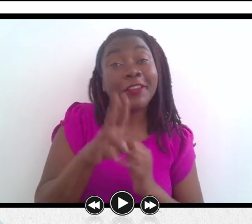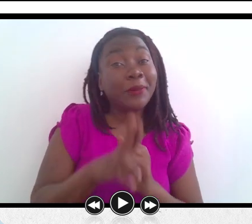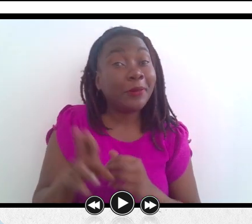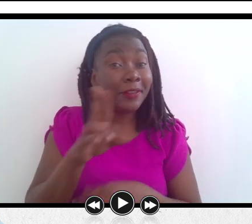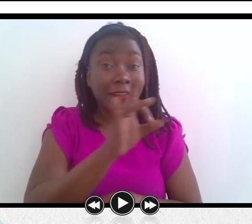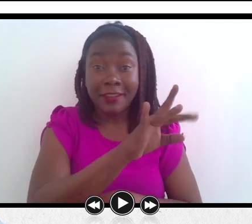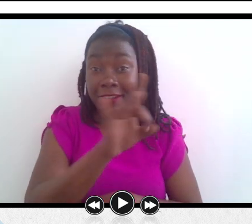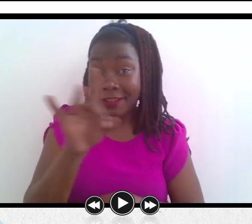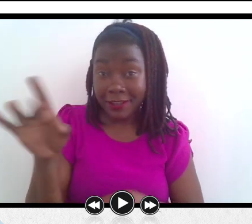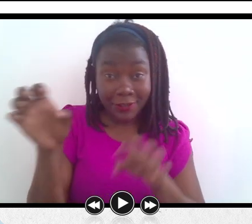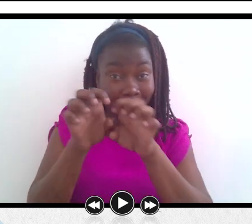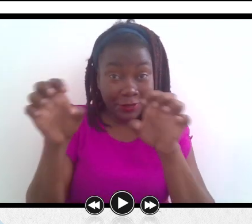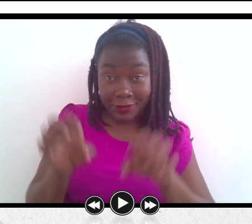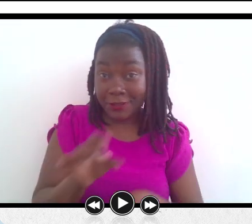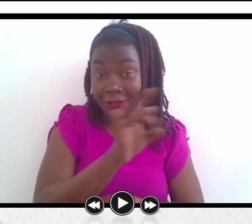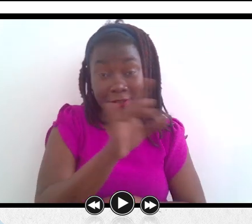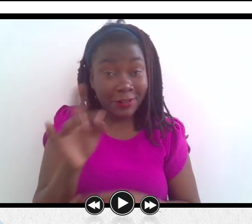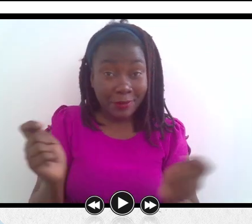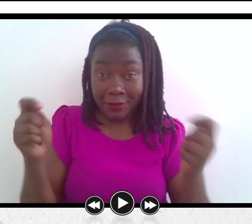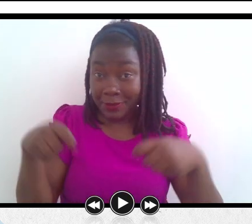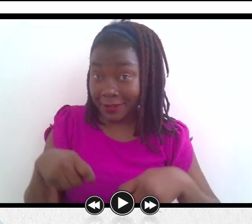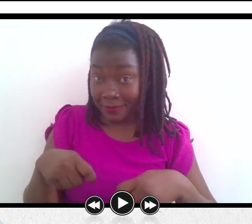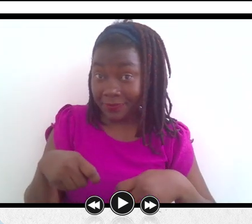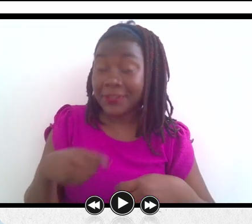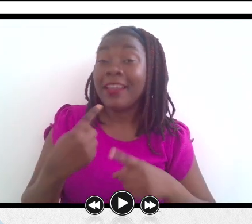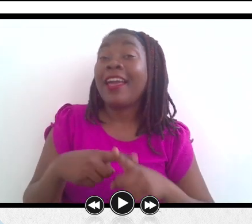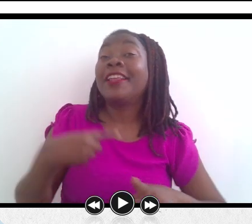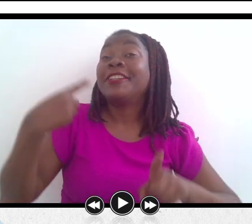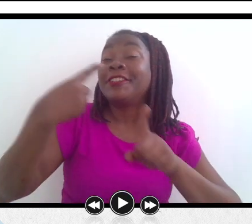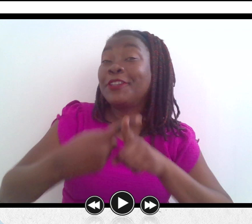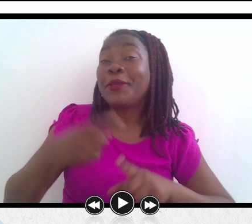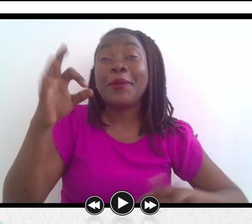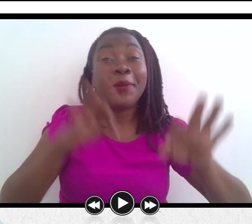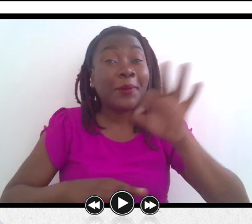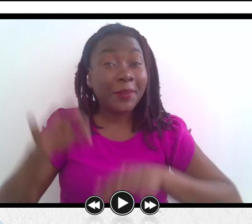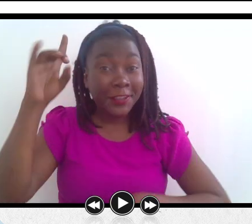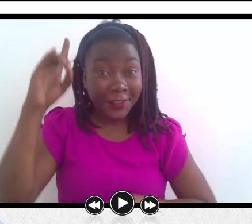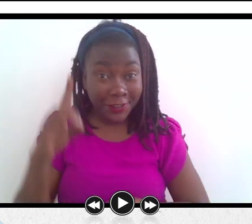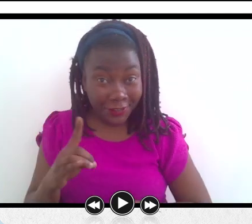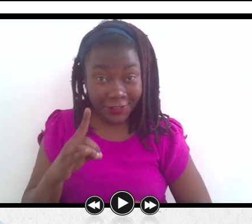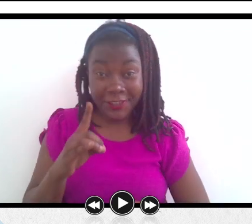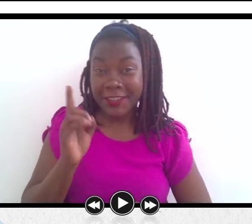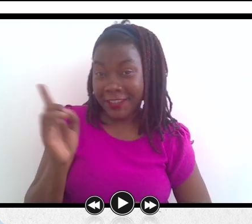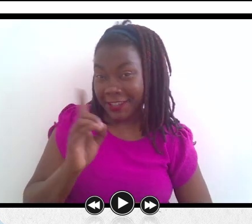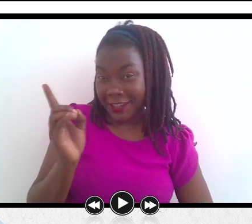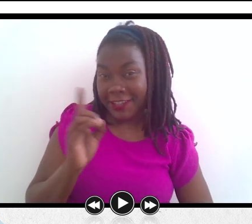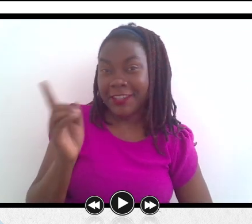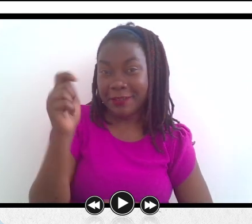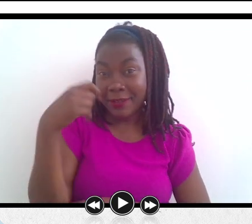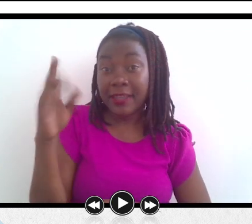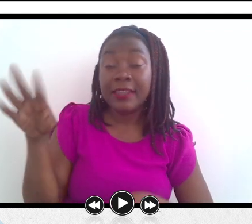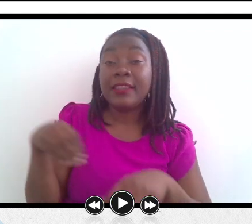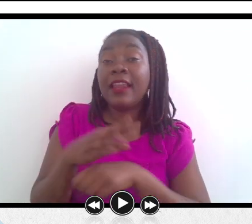está previsto no plano diretor de drenagem urbana, tendo ainda, né, no caso aqui de Porto Alegre, as